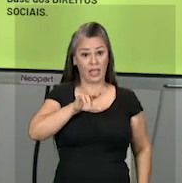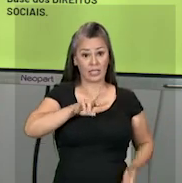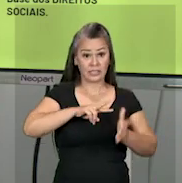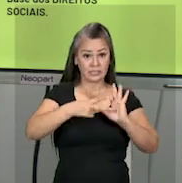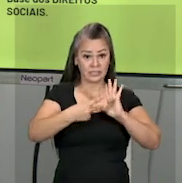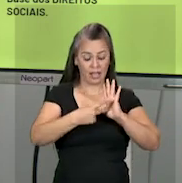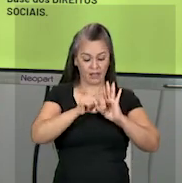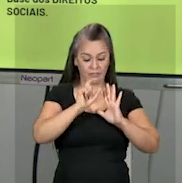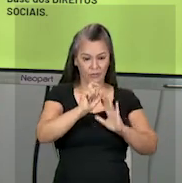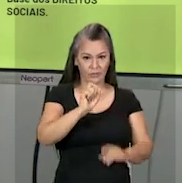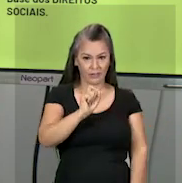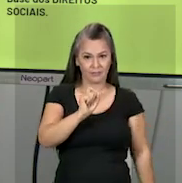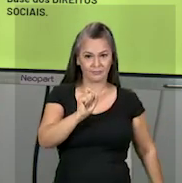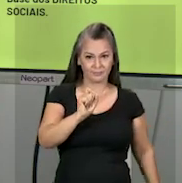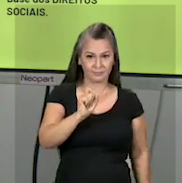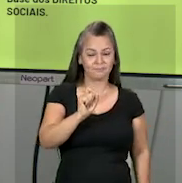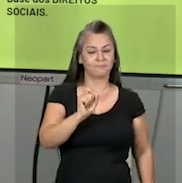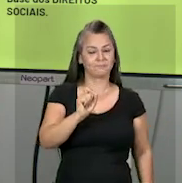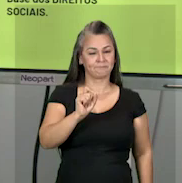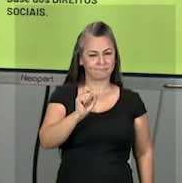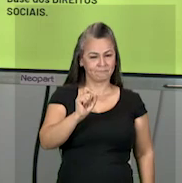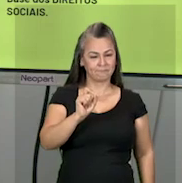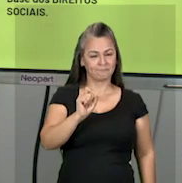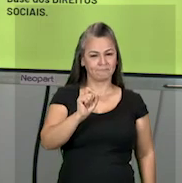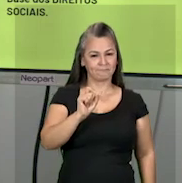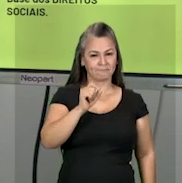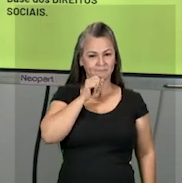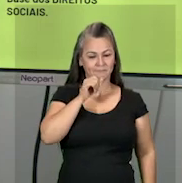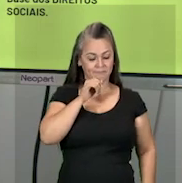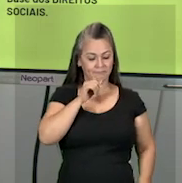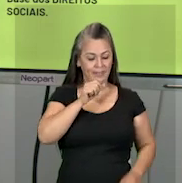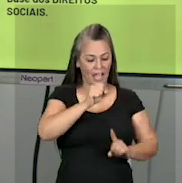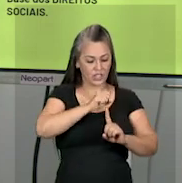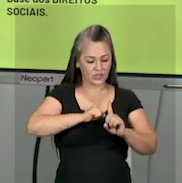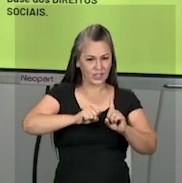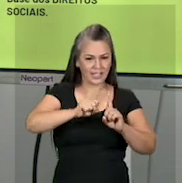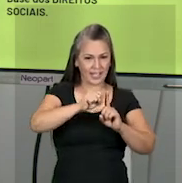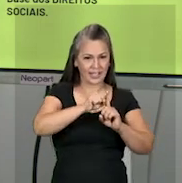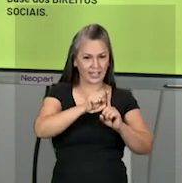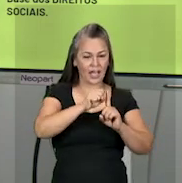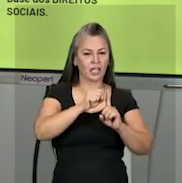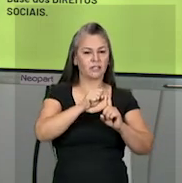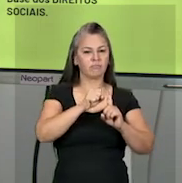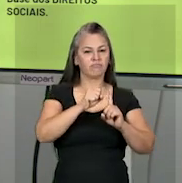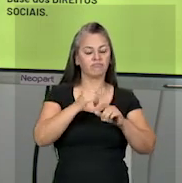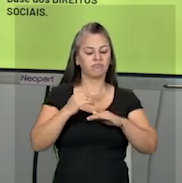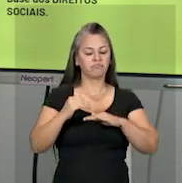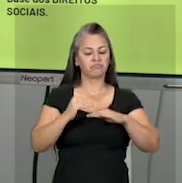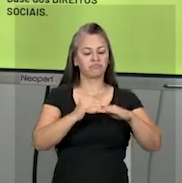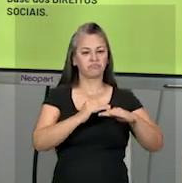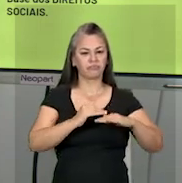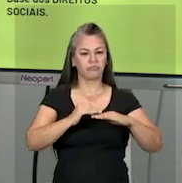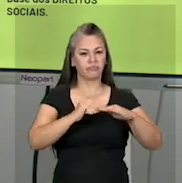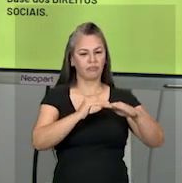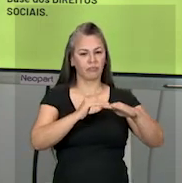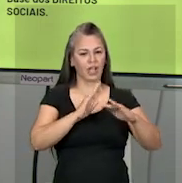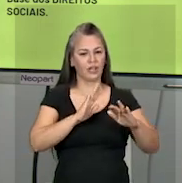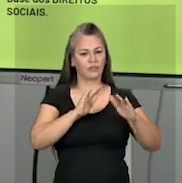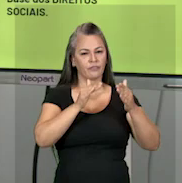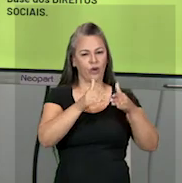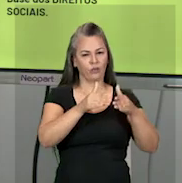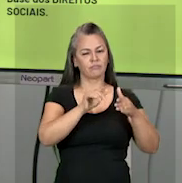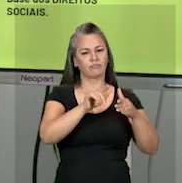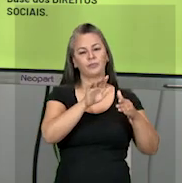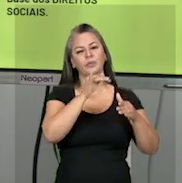que envolvem a equalização da sociedade, ou a redução das desigualdades sociais entre os que têm e os